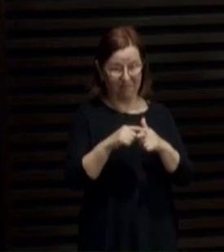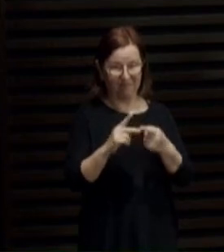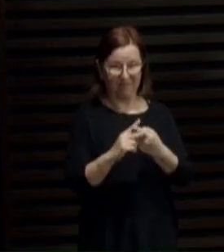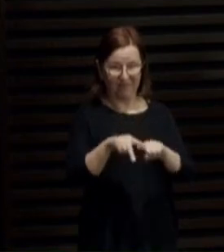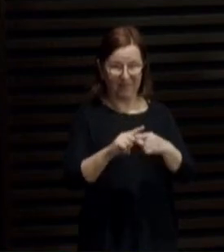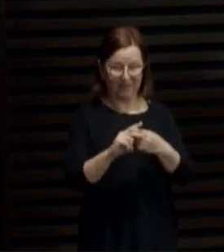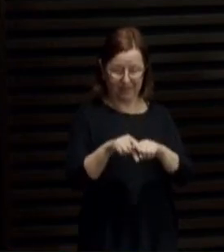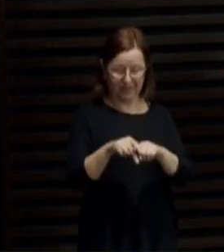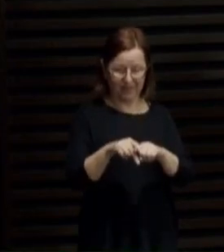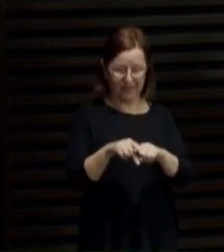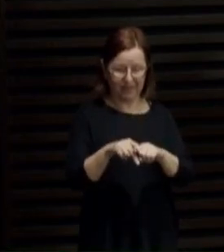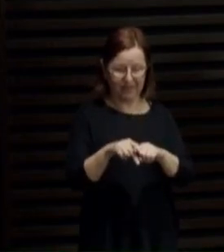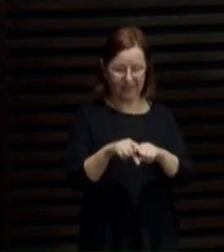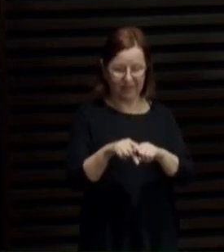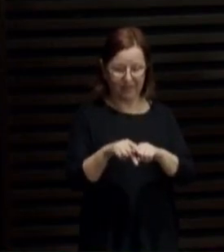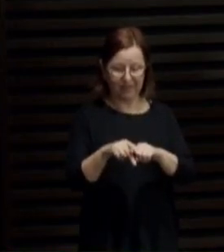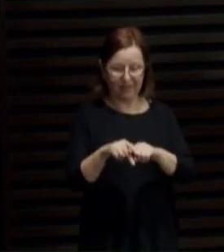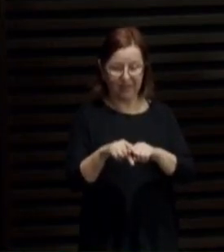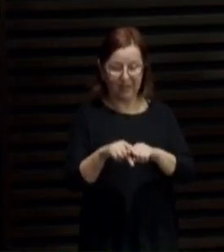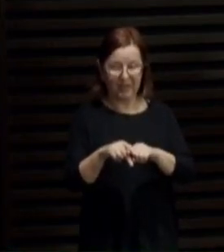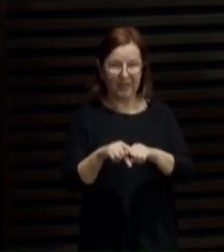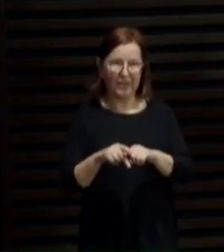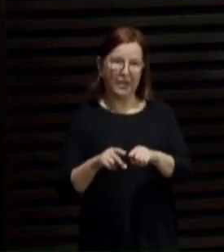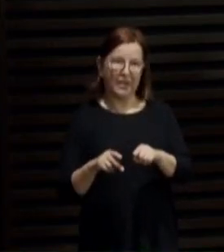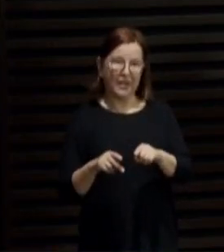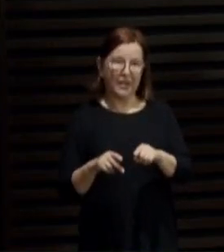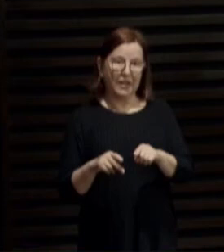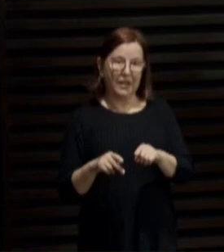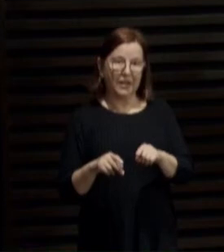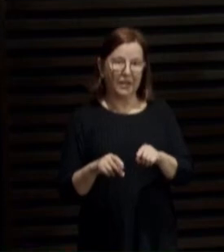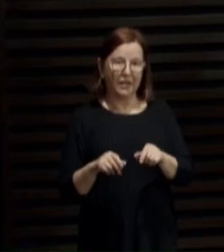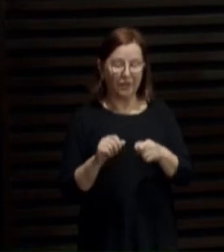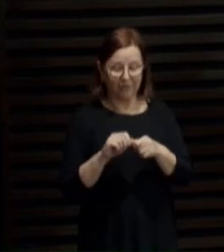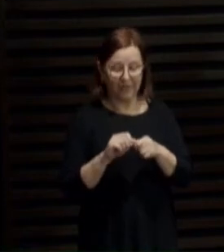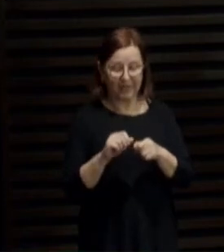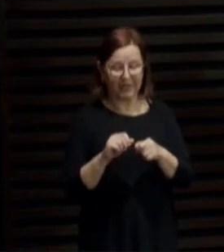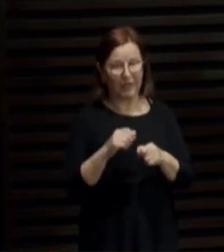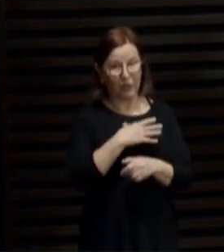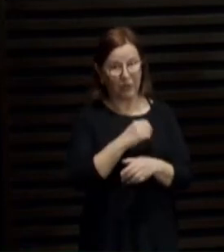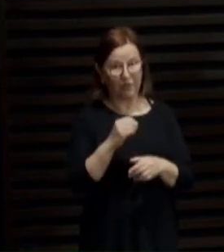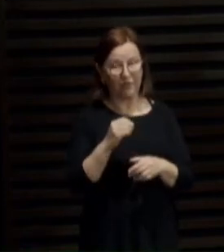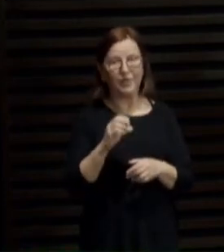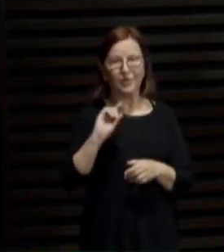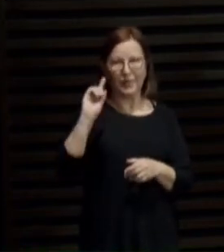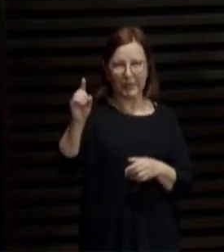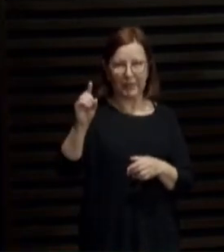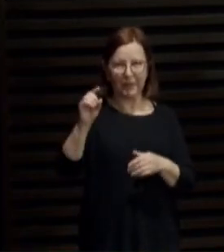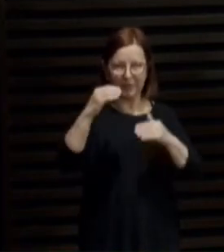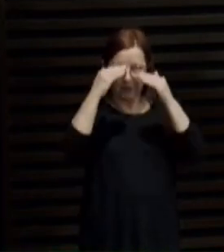filhos de Deus com a forma da sua palavra e a depuração